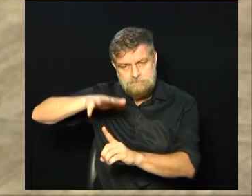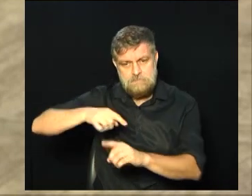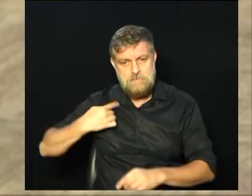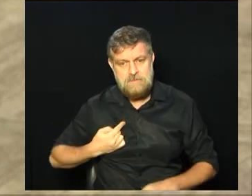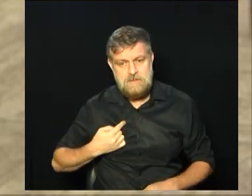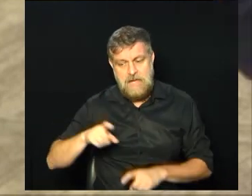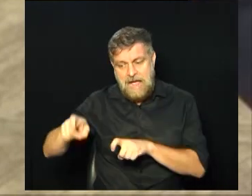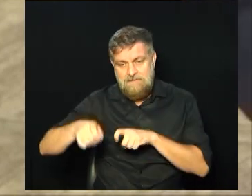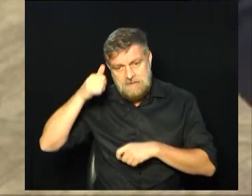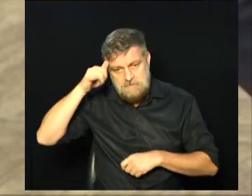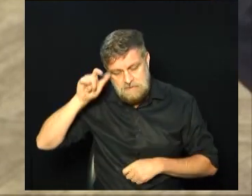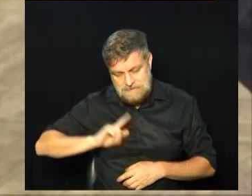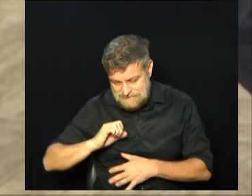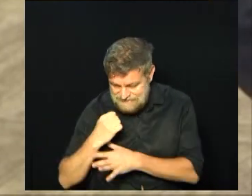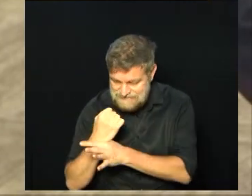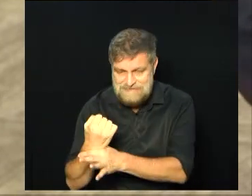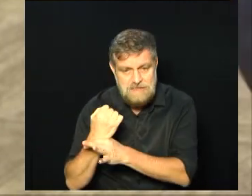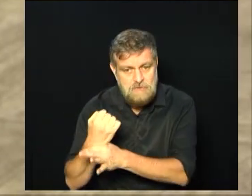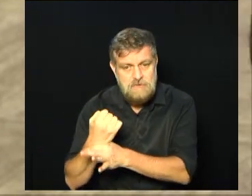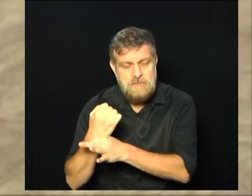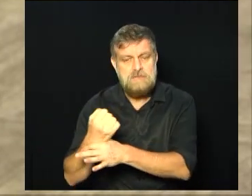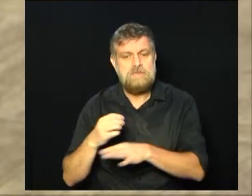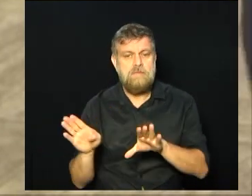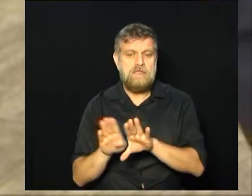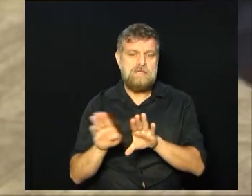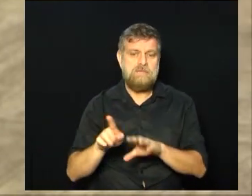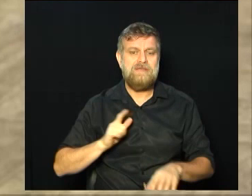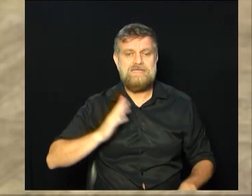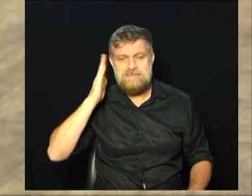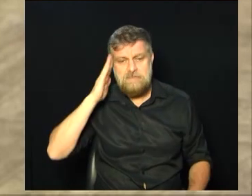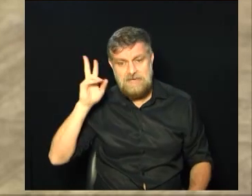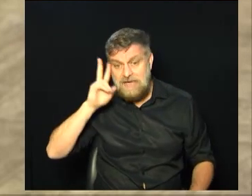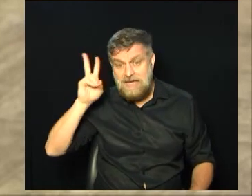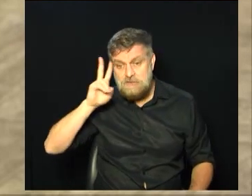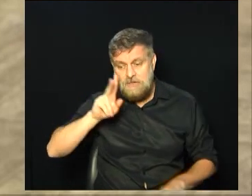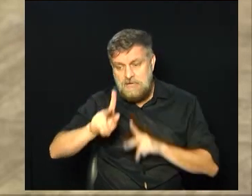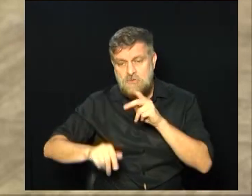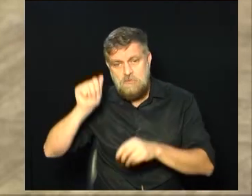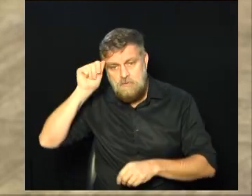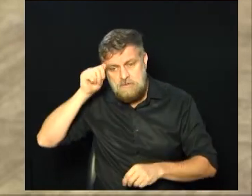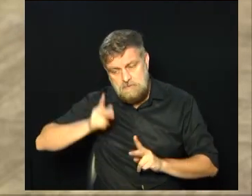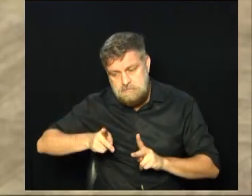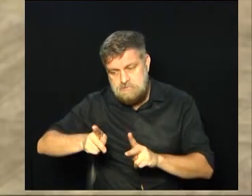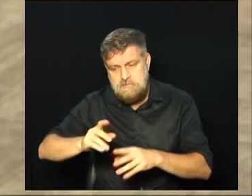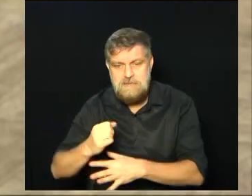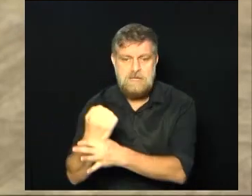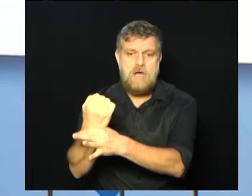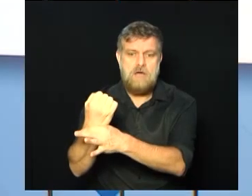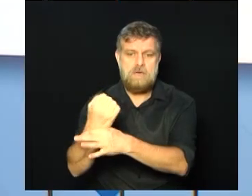Fazenda Roseira, a gente garanta a segurança, para também garantir que a nossa história do povo negro vai ser garantida.